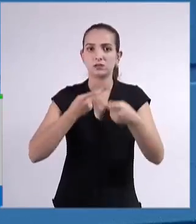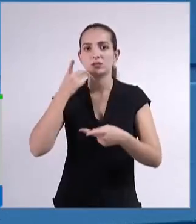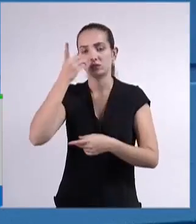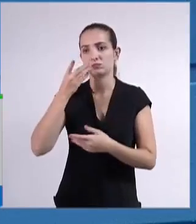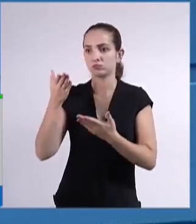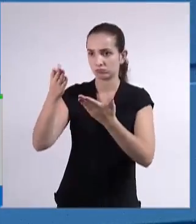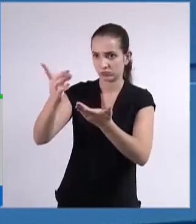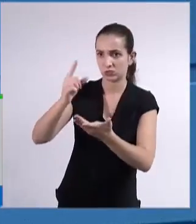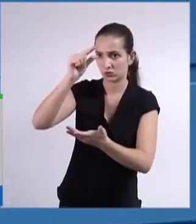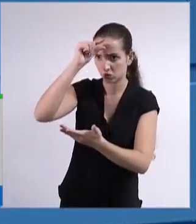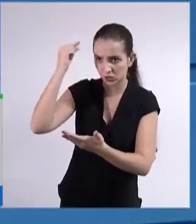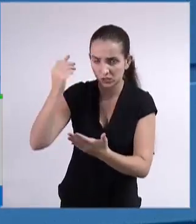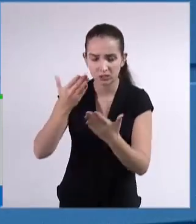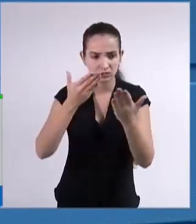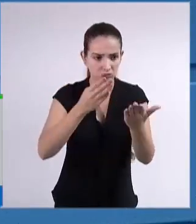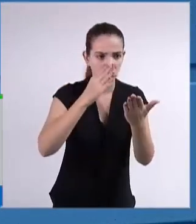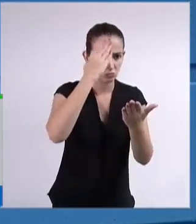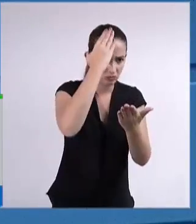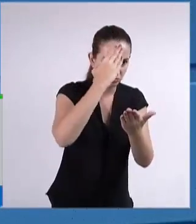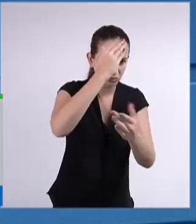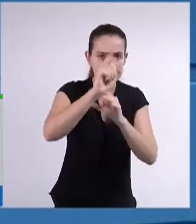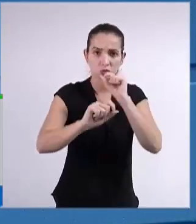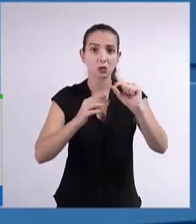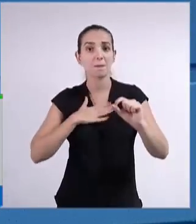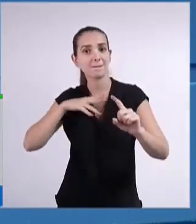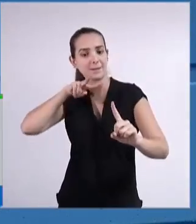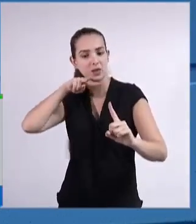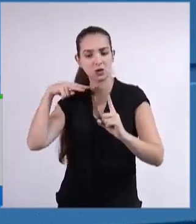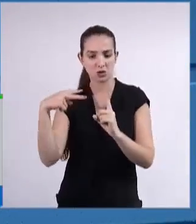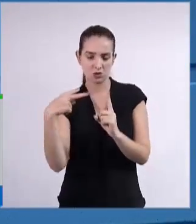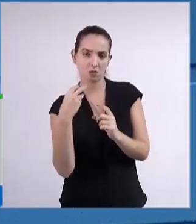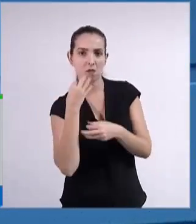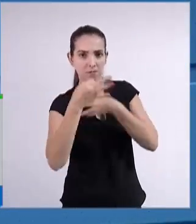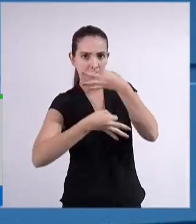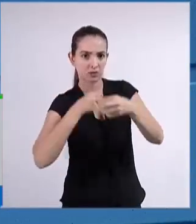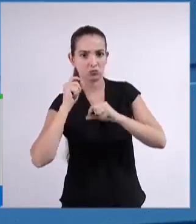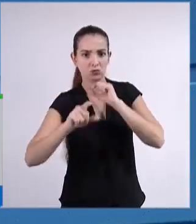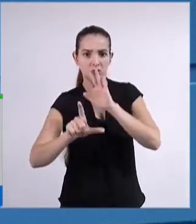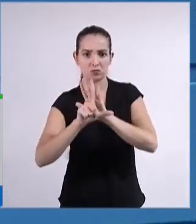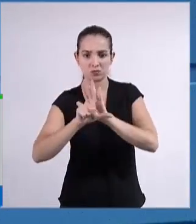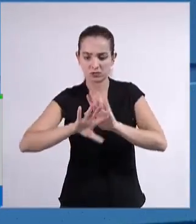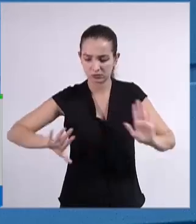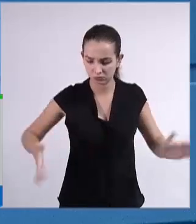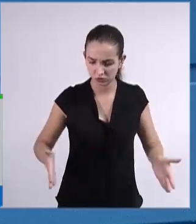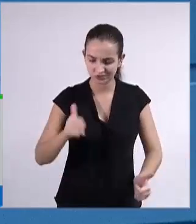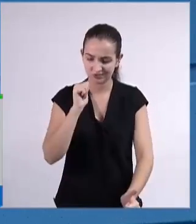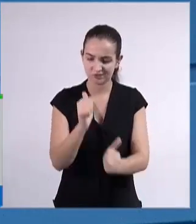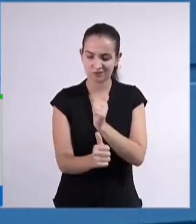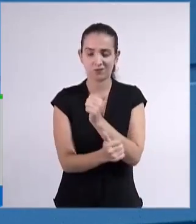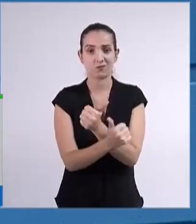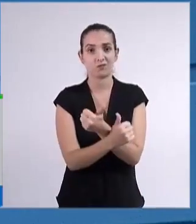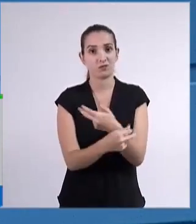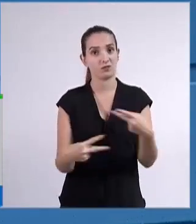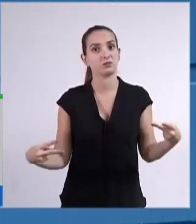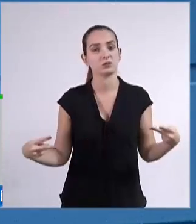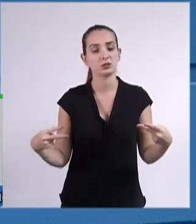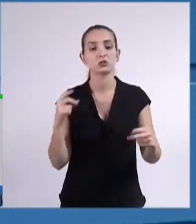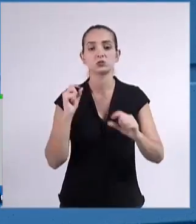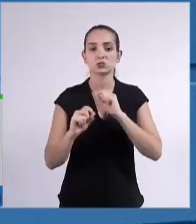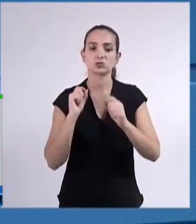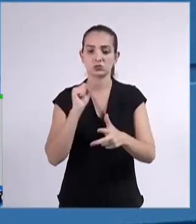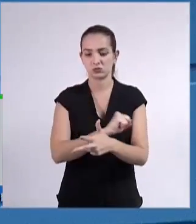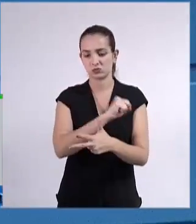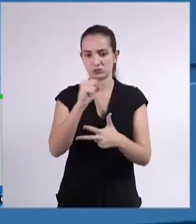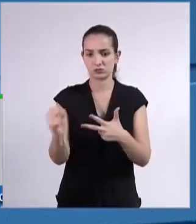Herculano, para o deputado Barbosinha, que, no meu ponto de vista, uma lei de incentivo ao esporte, o que o poder